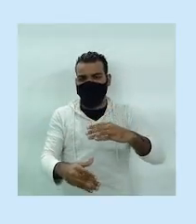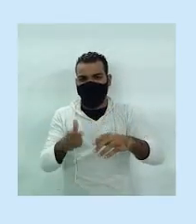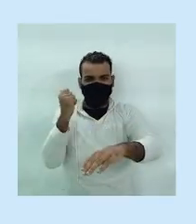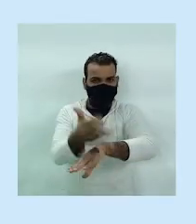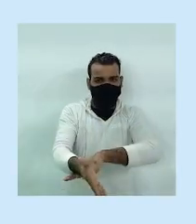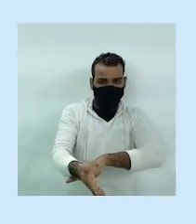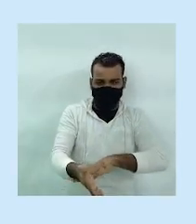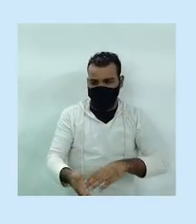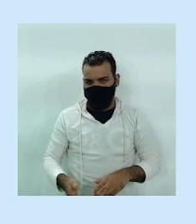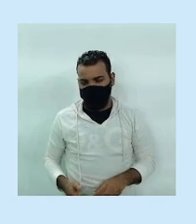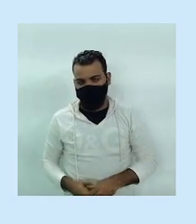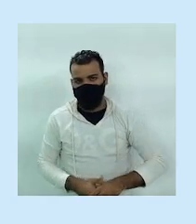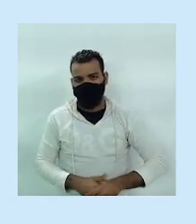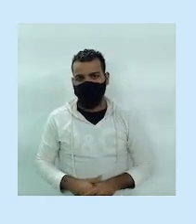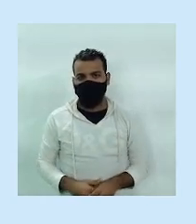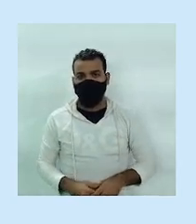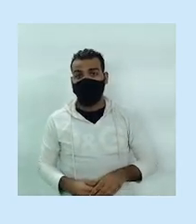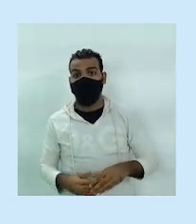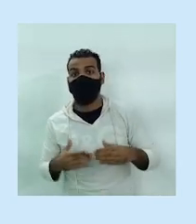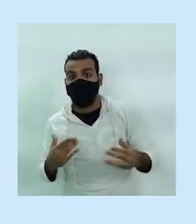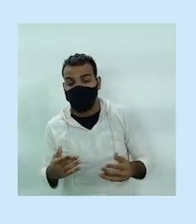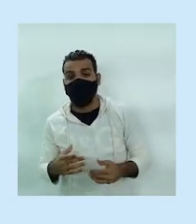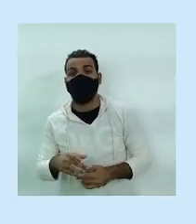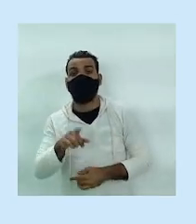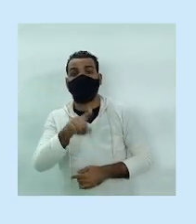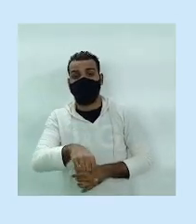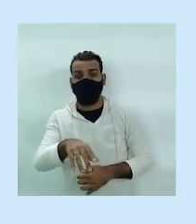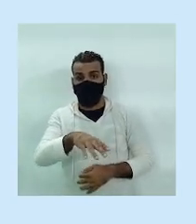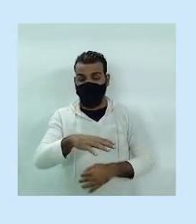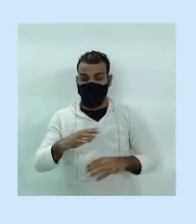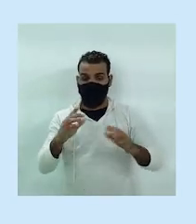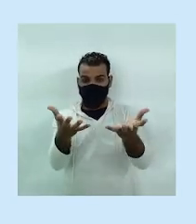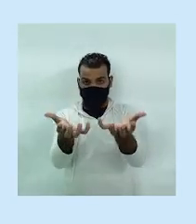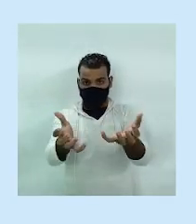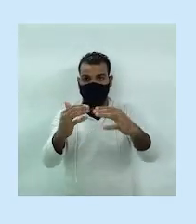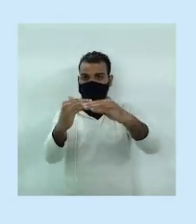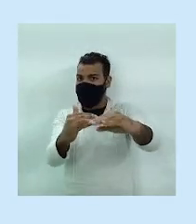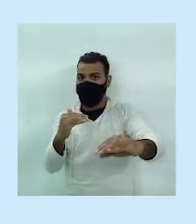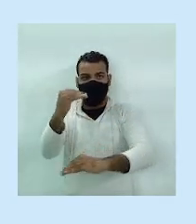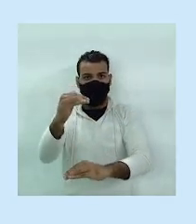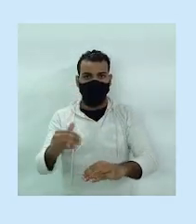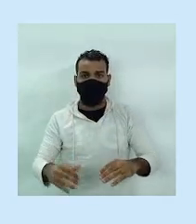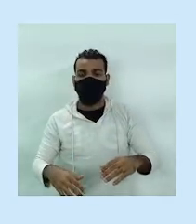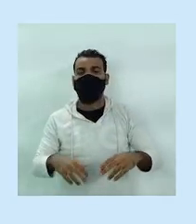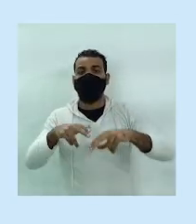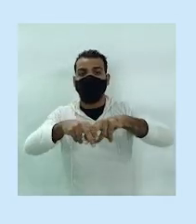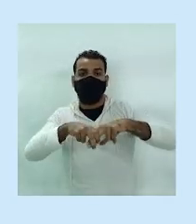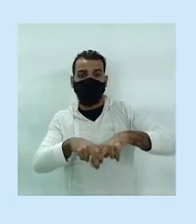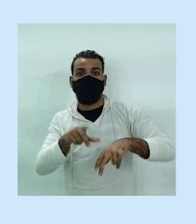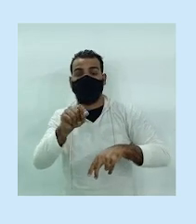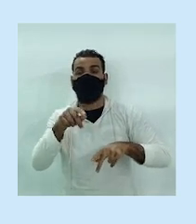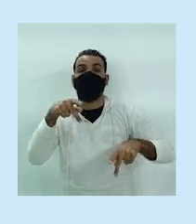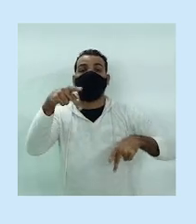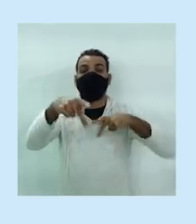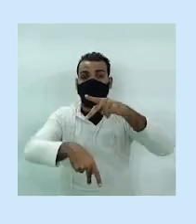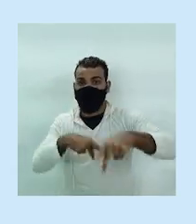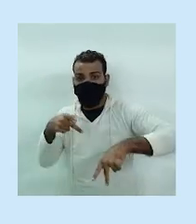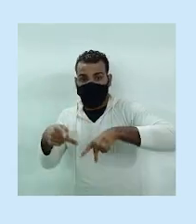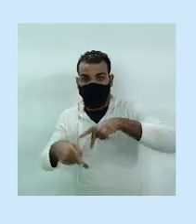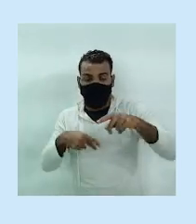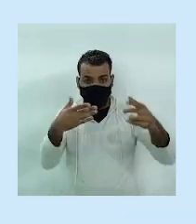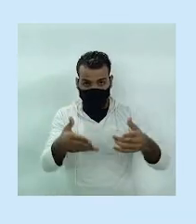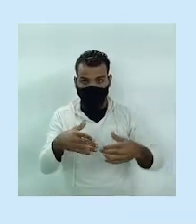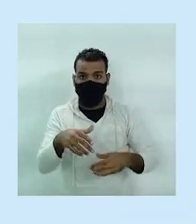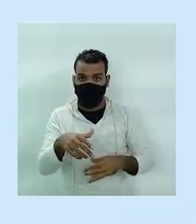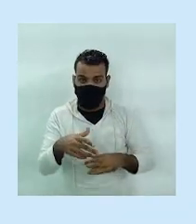de se destacarem como seres superiores em relação aos povos